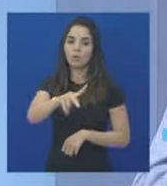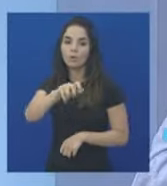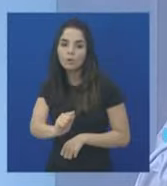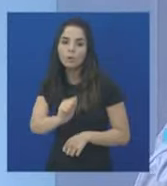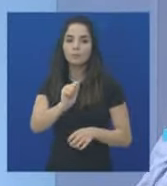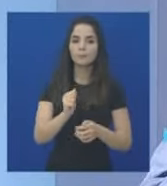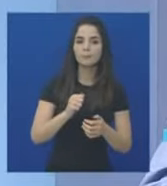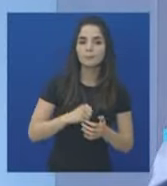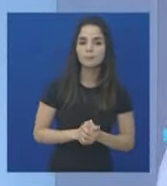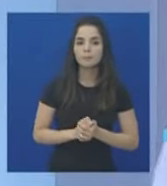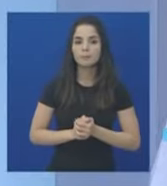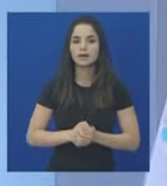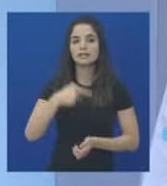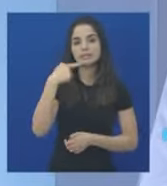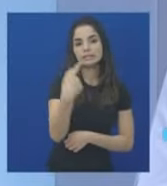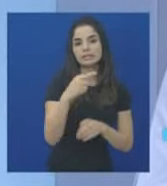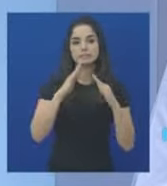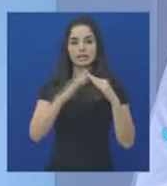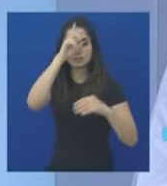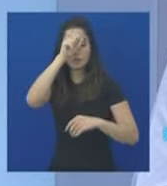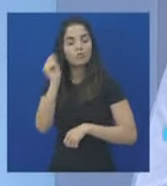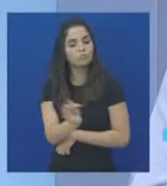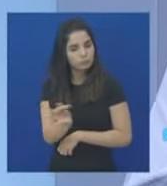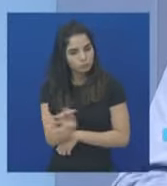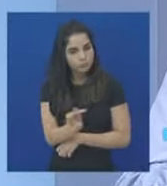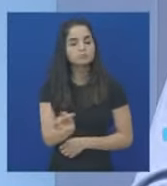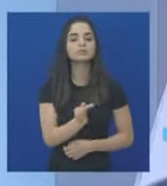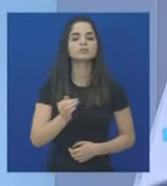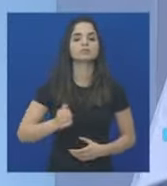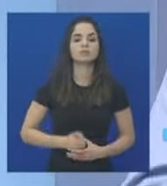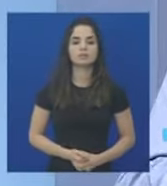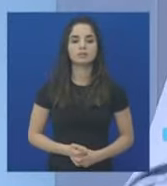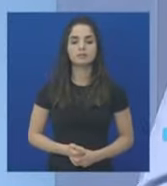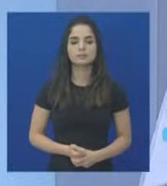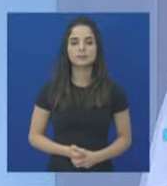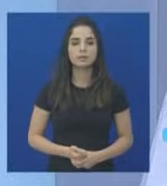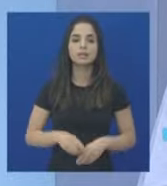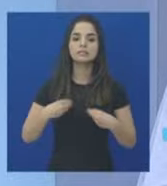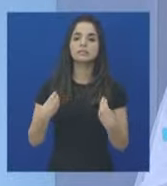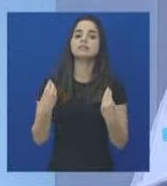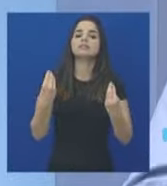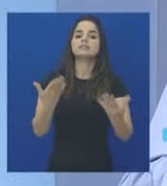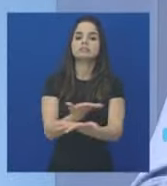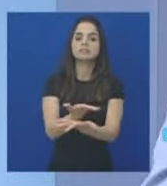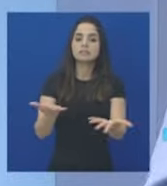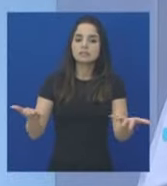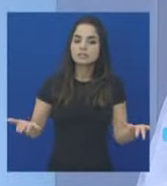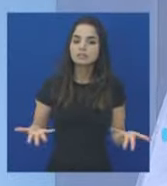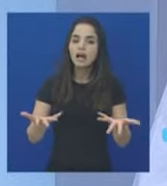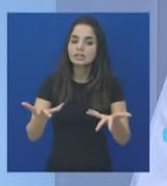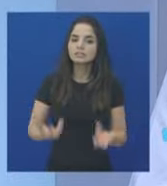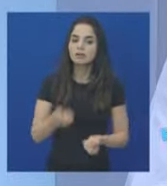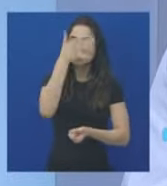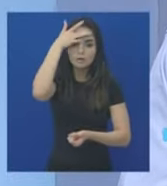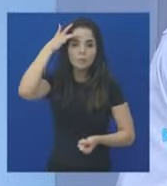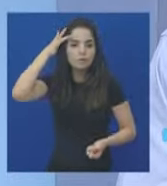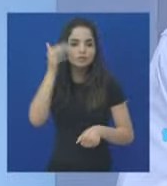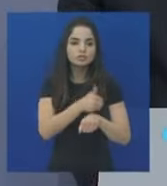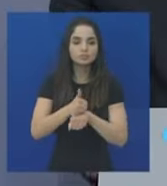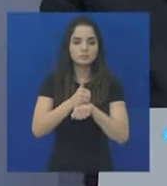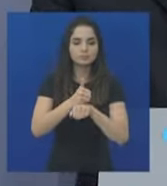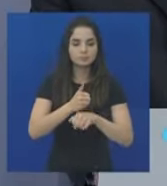vamos colocar os nossos sete hospitais para funcionar, funcionando e dando um atendimento digno aos moradores de Cabo